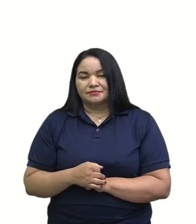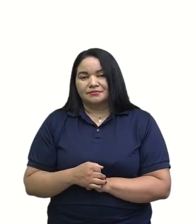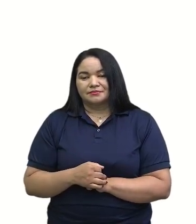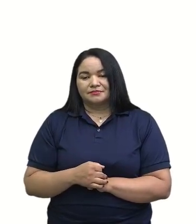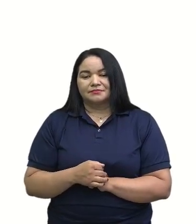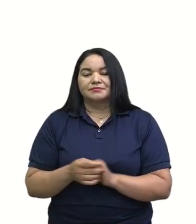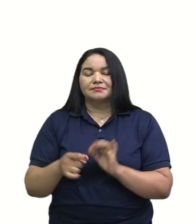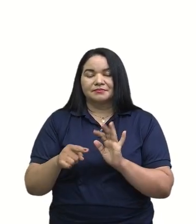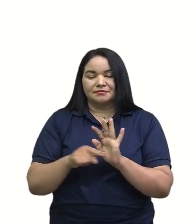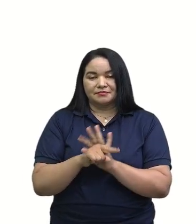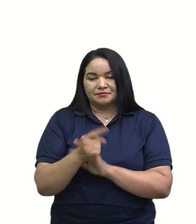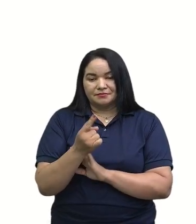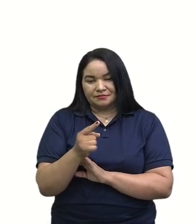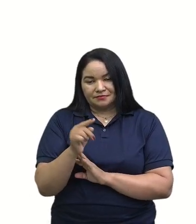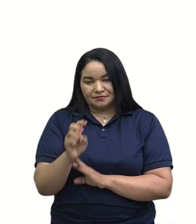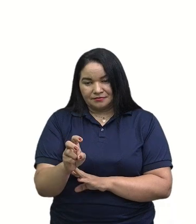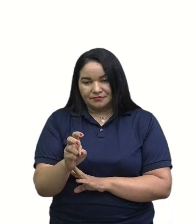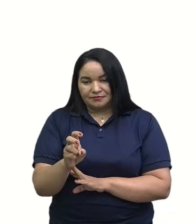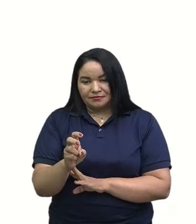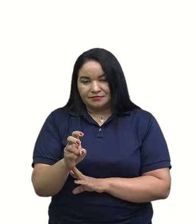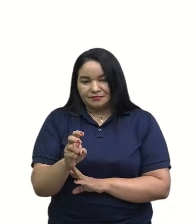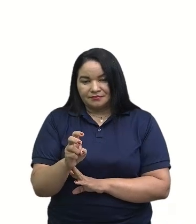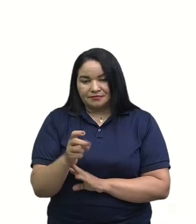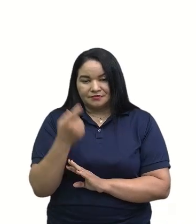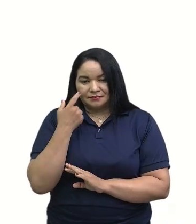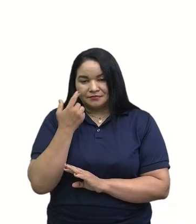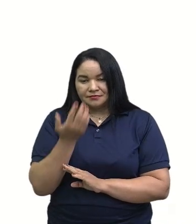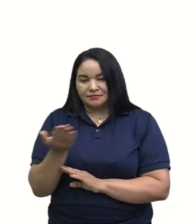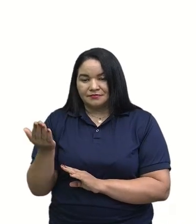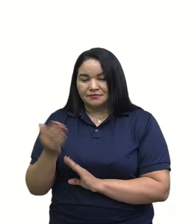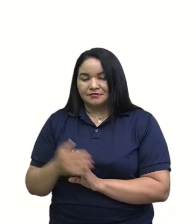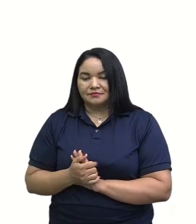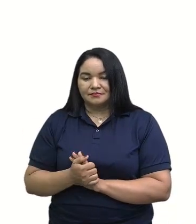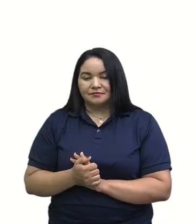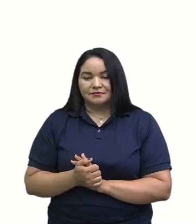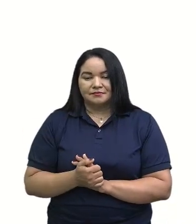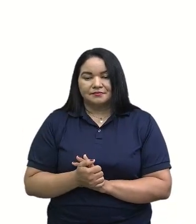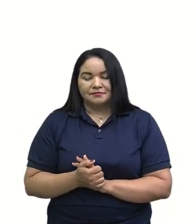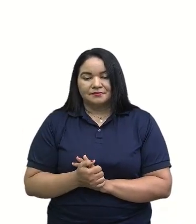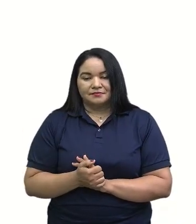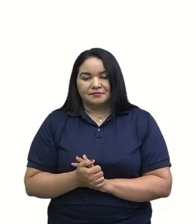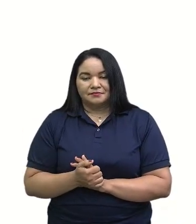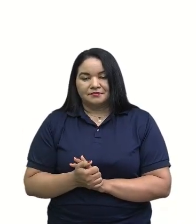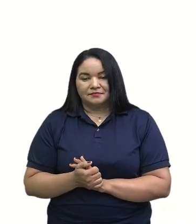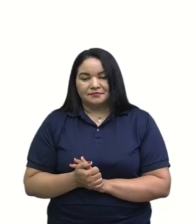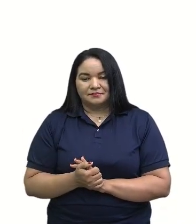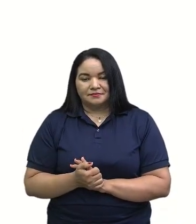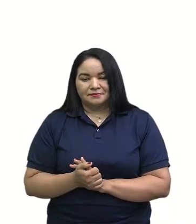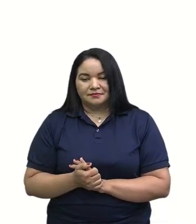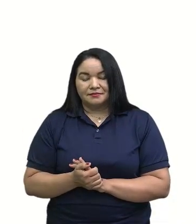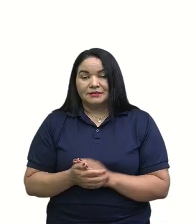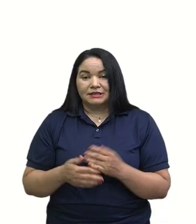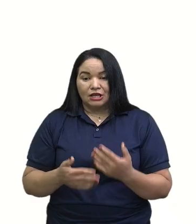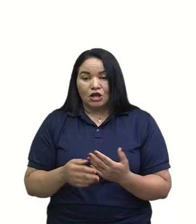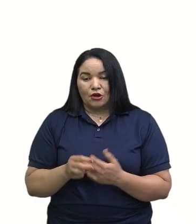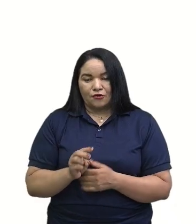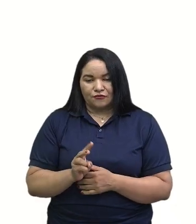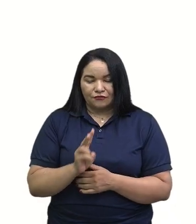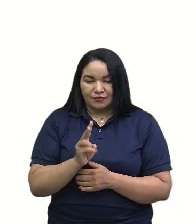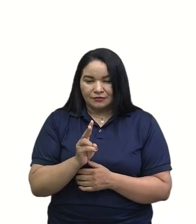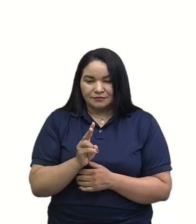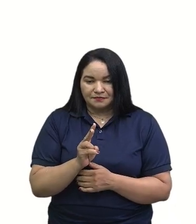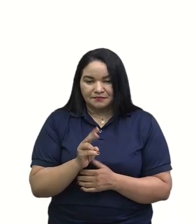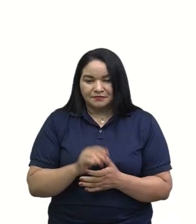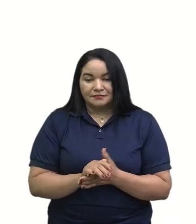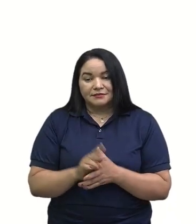menos 15. Então, ficamos aqui com menos 15. E aí, esse valor, ele continua